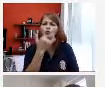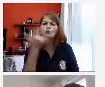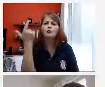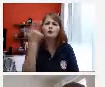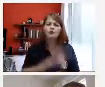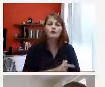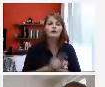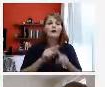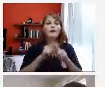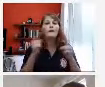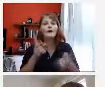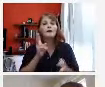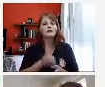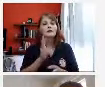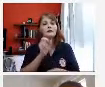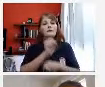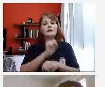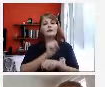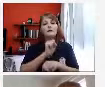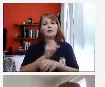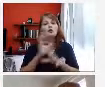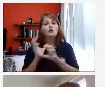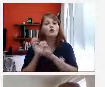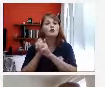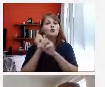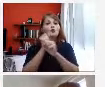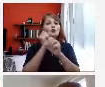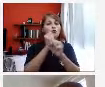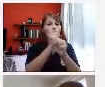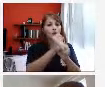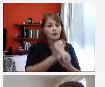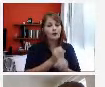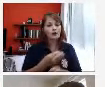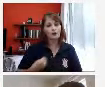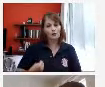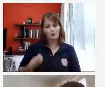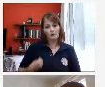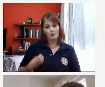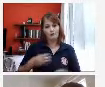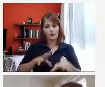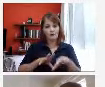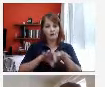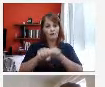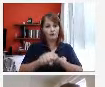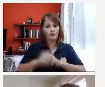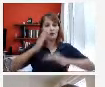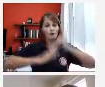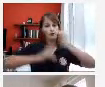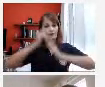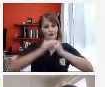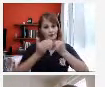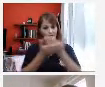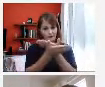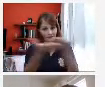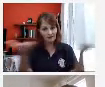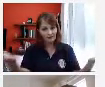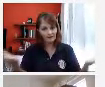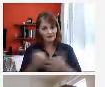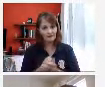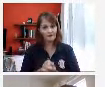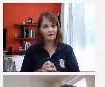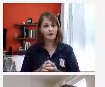sempre na esperança de estar somando aí para a vida e para a formação profissional de vocês, tá bom? Tenham um